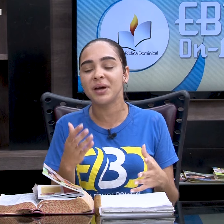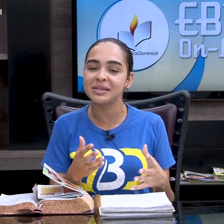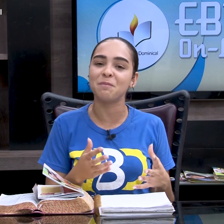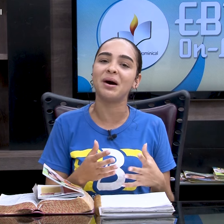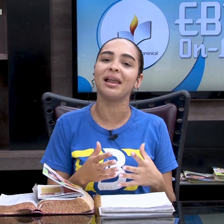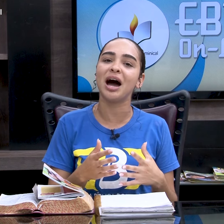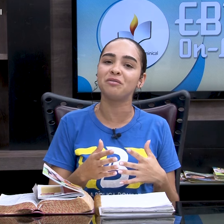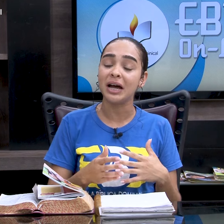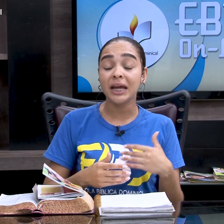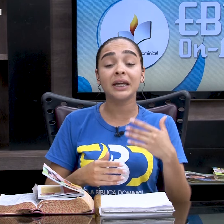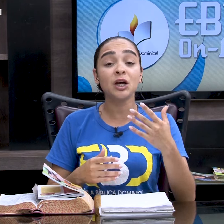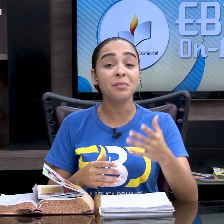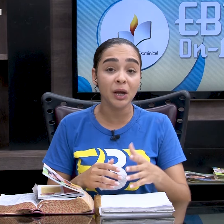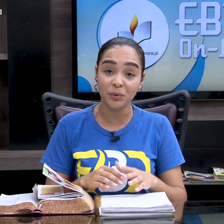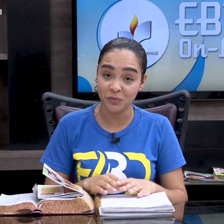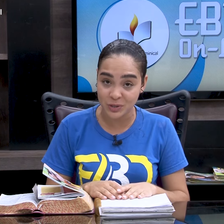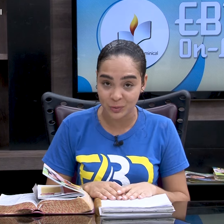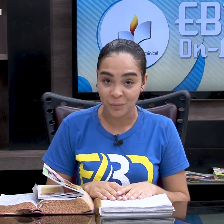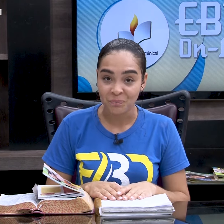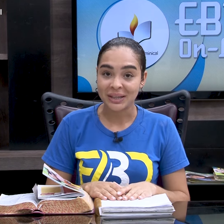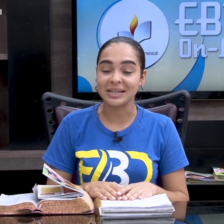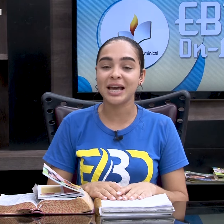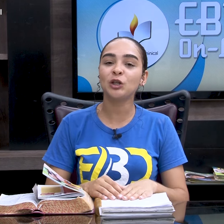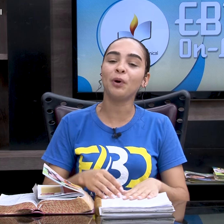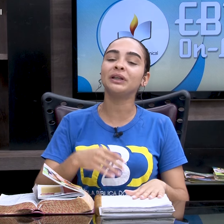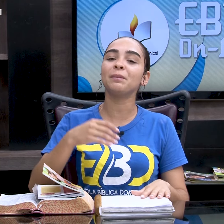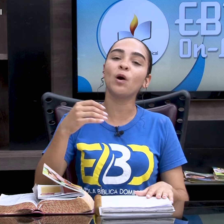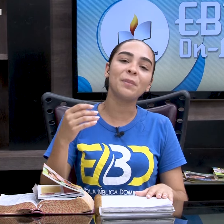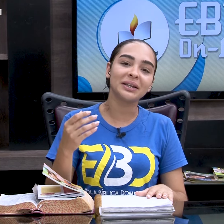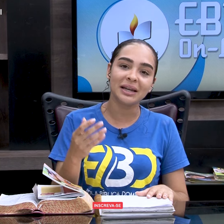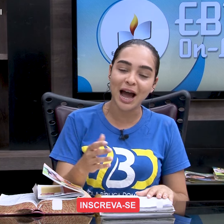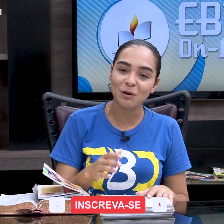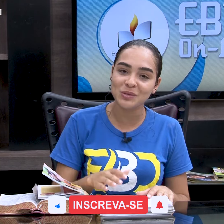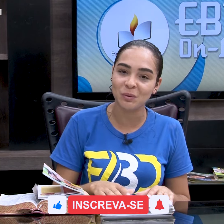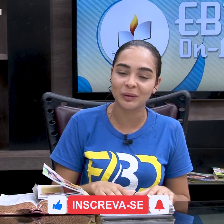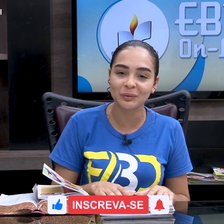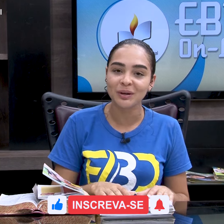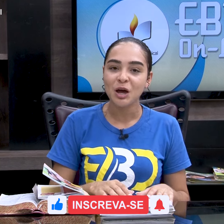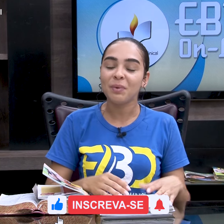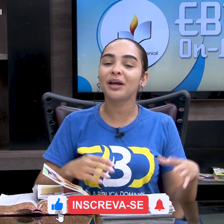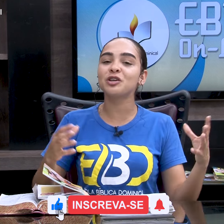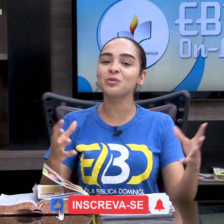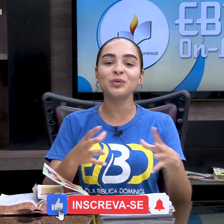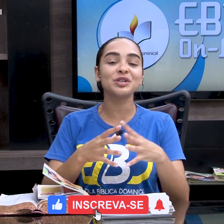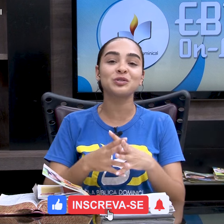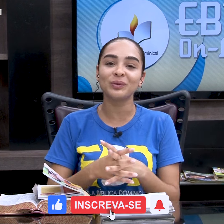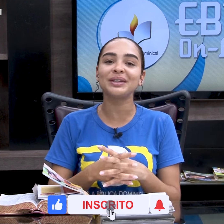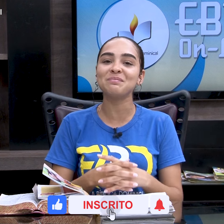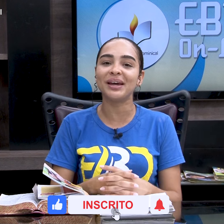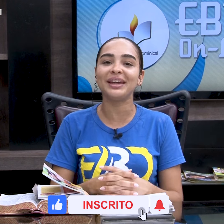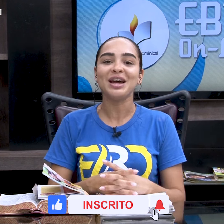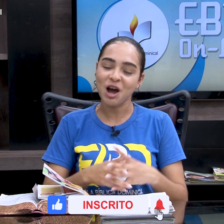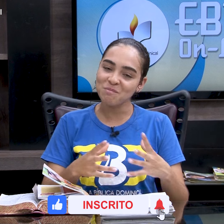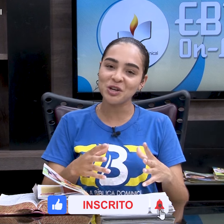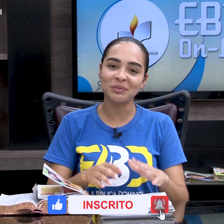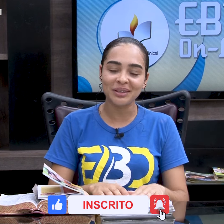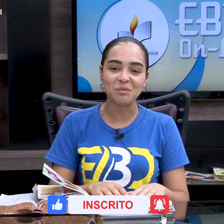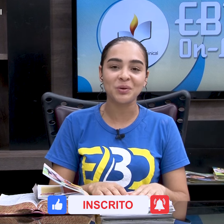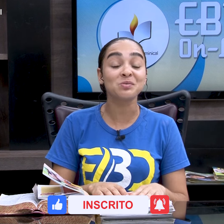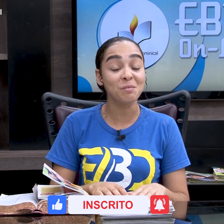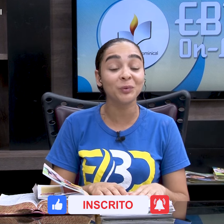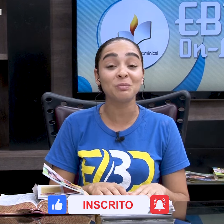receber essa palavra e que também é professor Tá certo pode também compartilhar com o seu aluno para que juntos estudem também ao